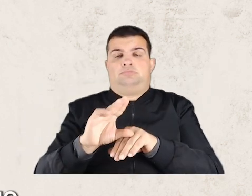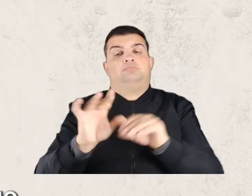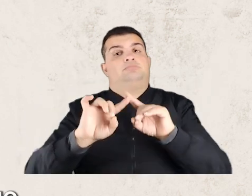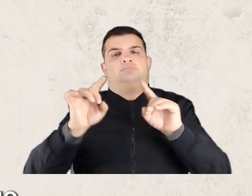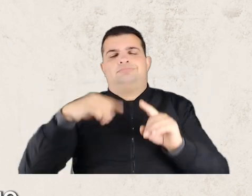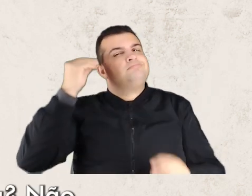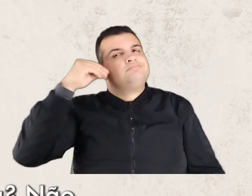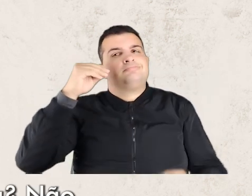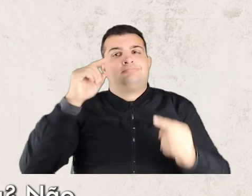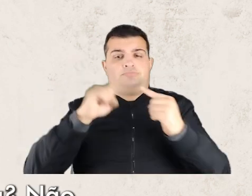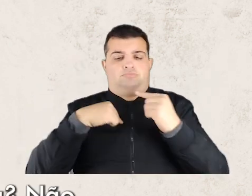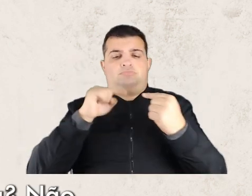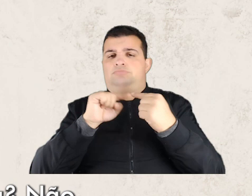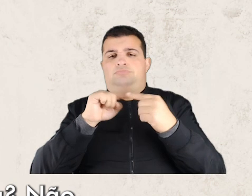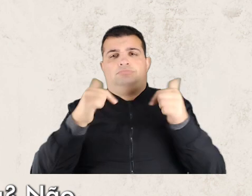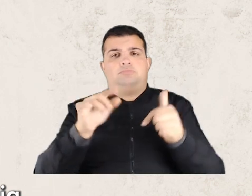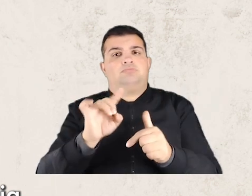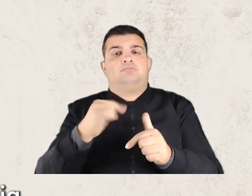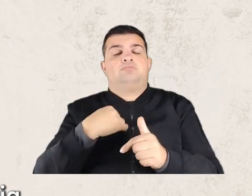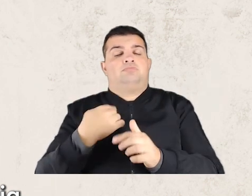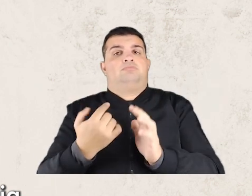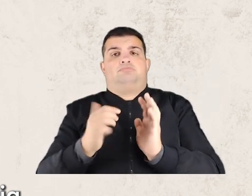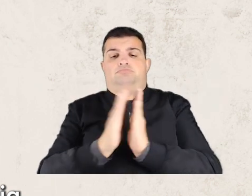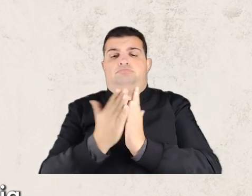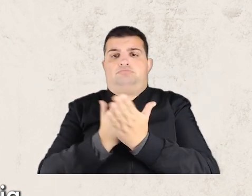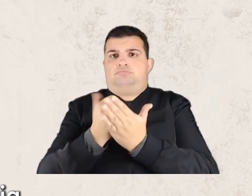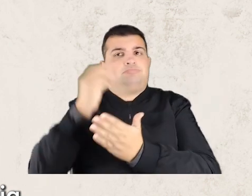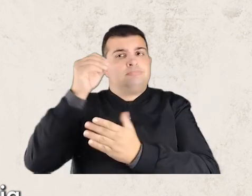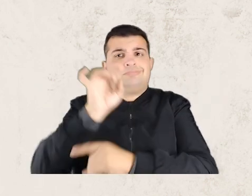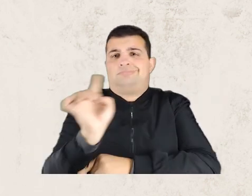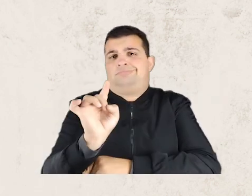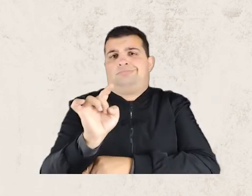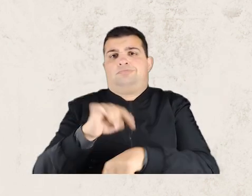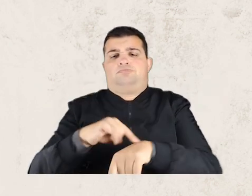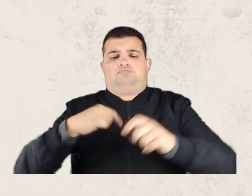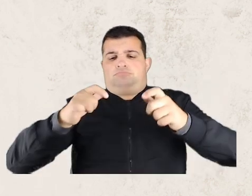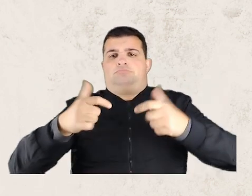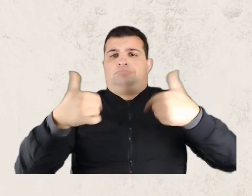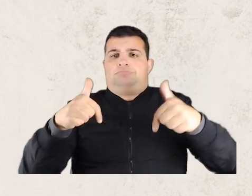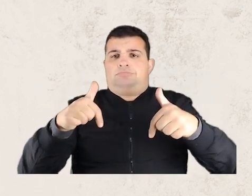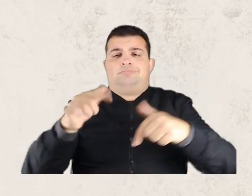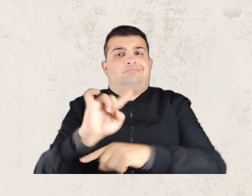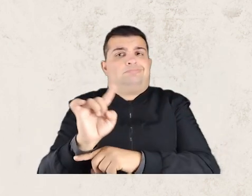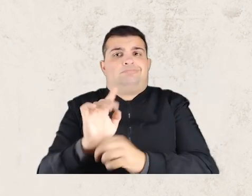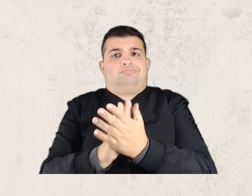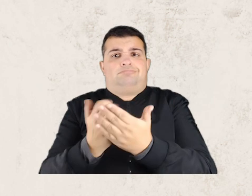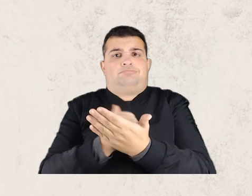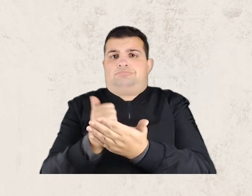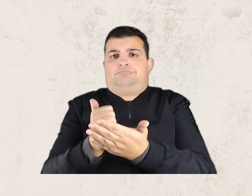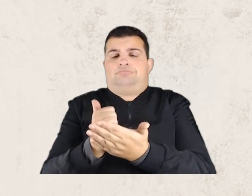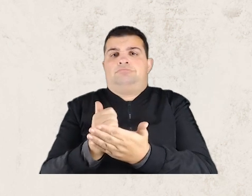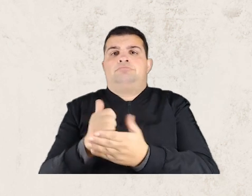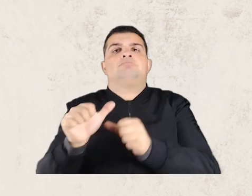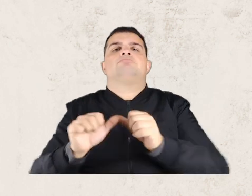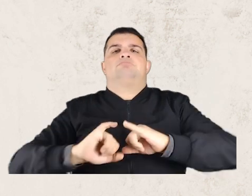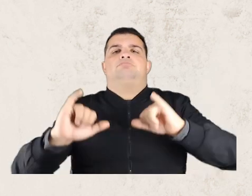psicólogo? Sou psicólogo. E você acha que você não trabalha? Não, eu uso meu conhecimento da psicologia. Claro que eu uso meu conhecimento da psicologia. Mas não